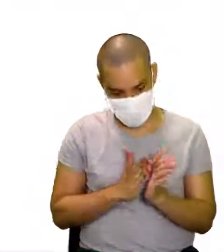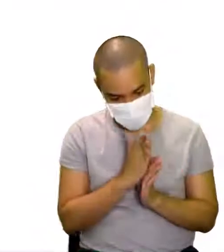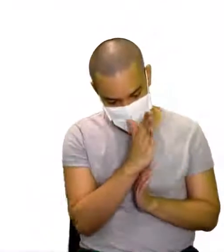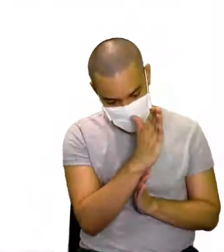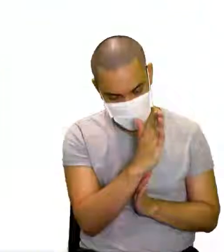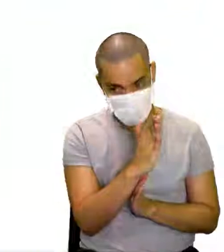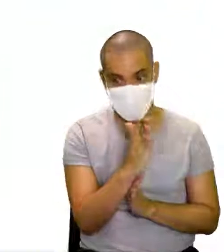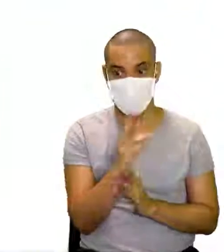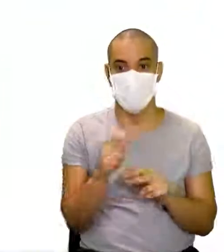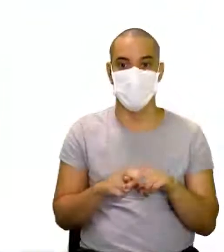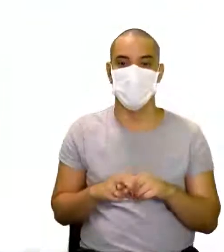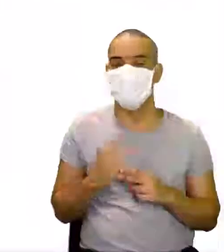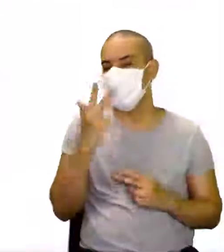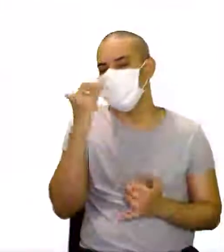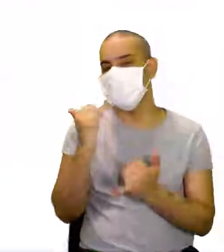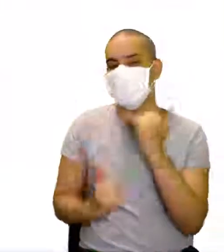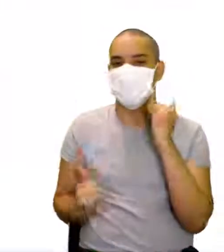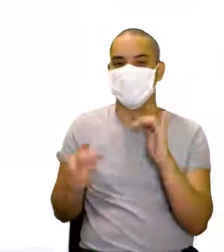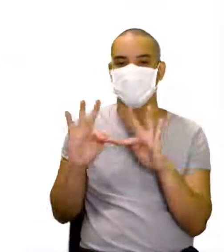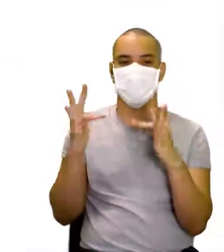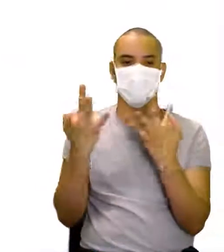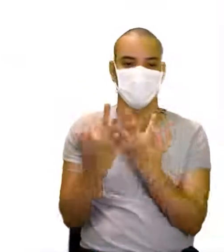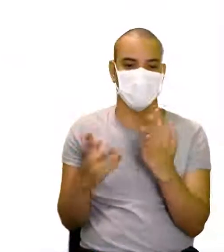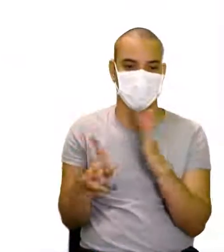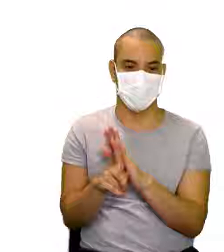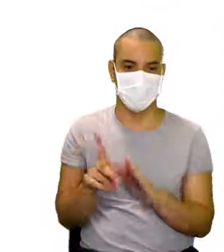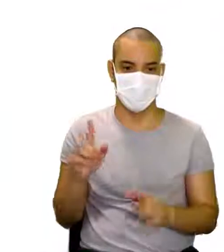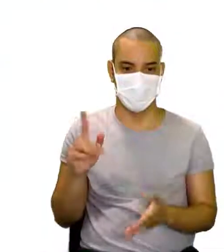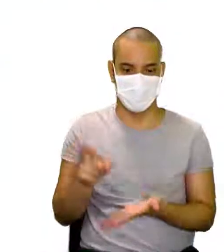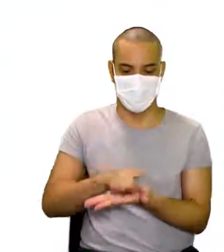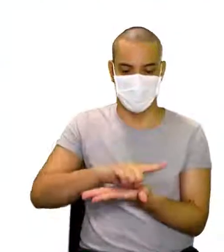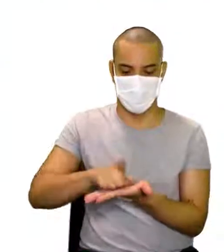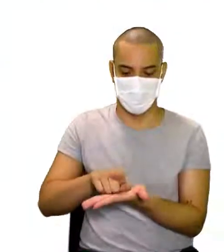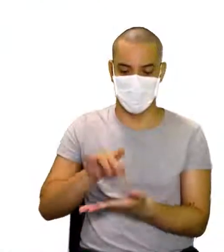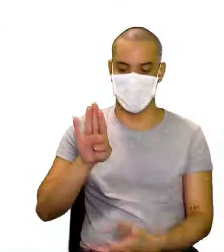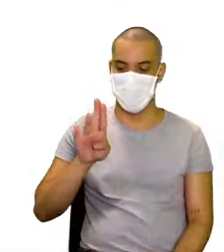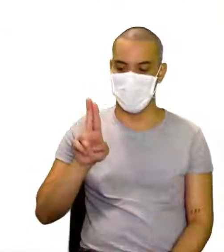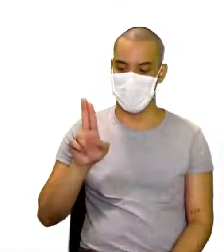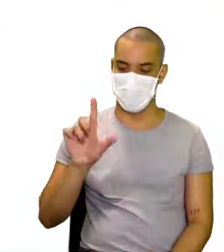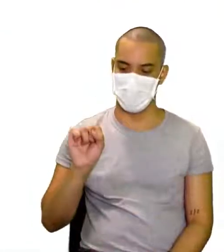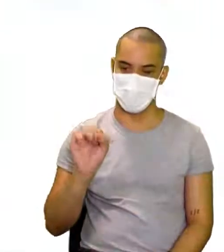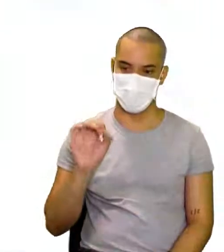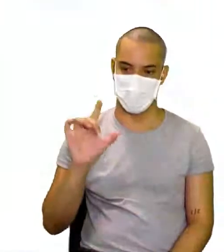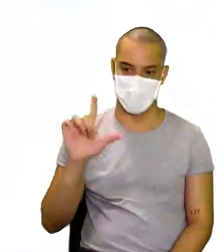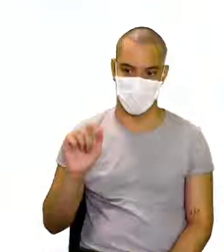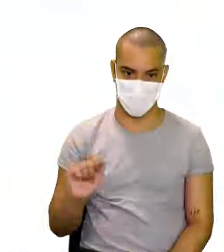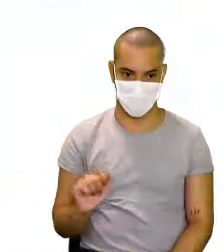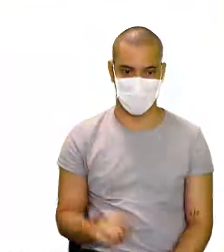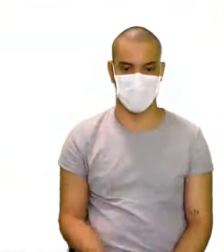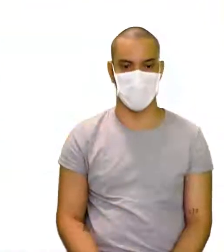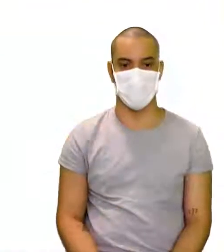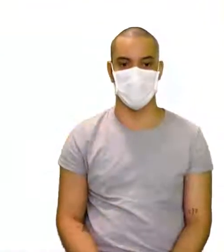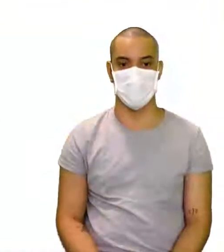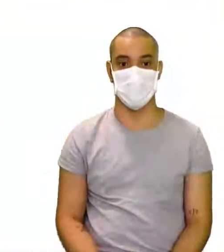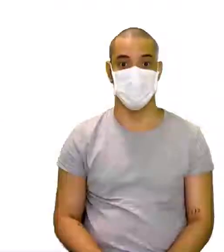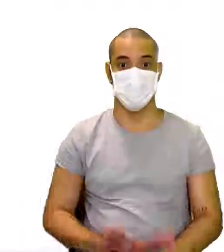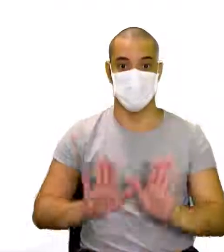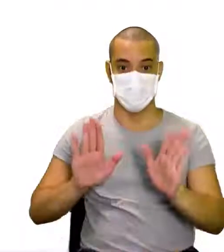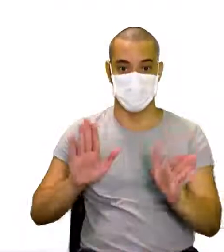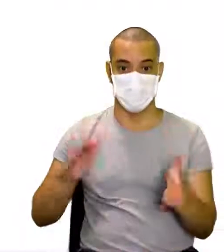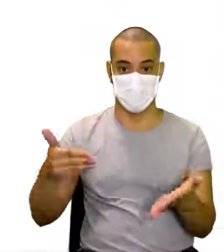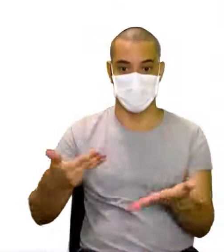tá? Então, era a prima da bússola aí que nós podemos colocar. Mas, nesse caso, tratava-se da